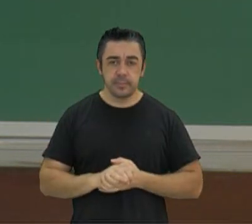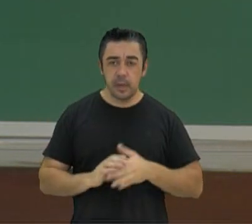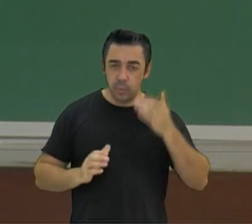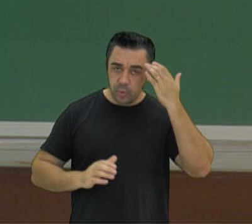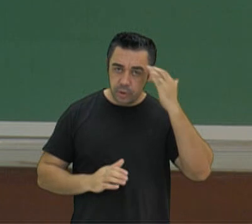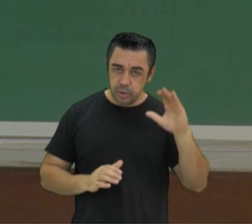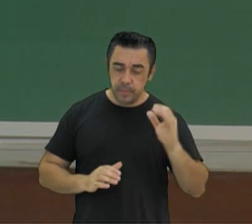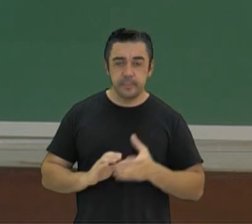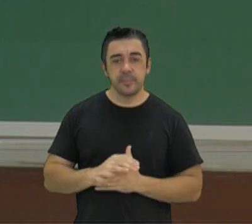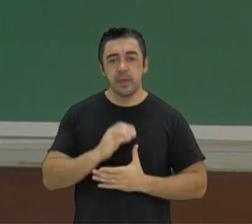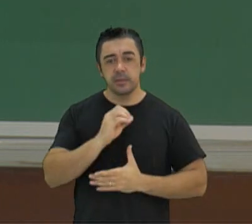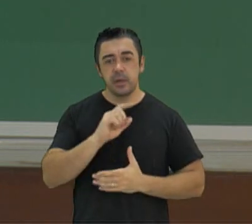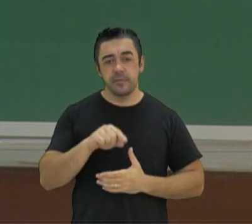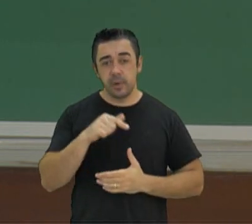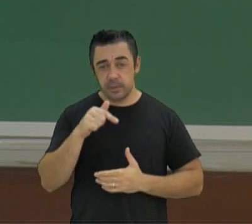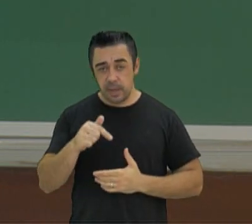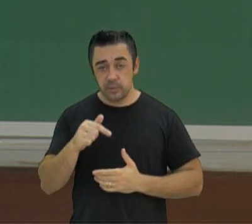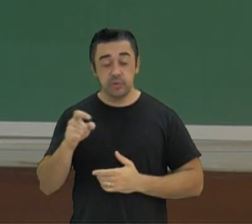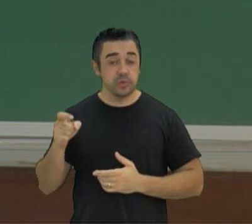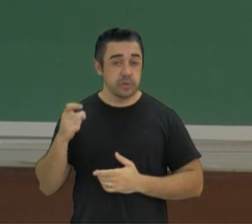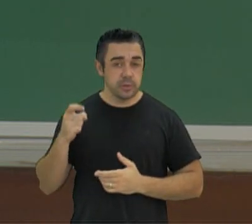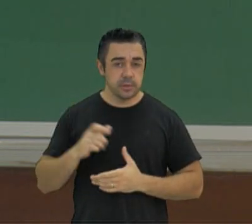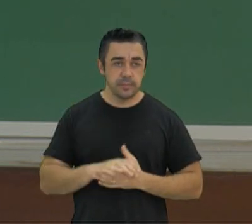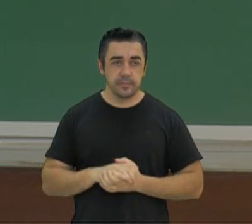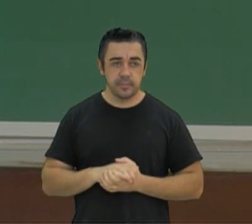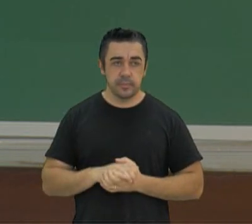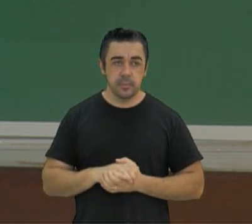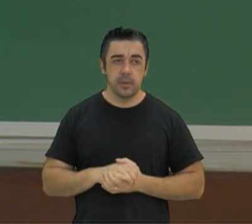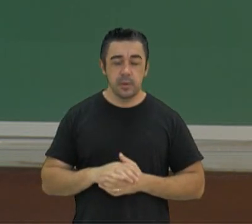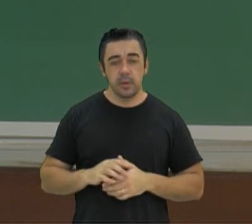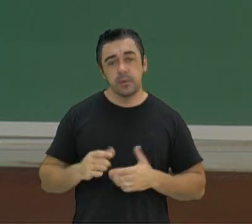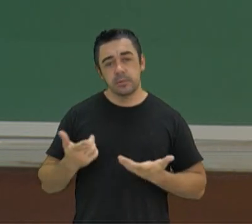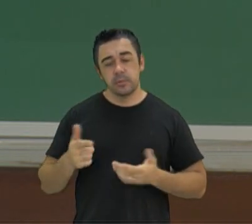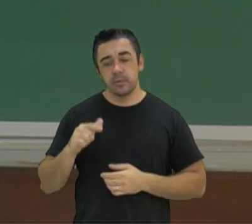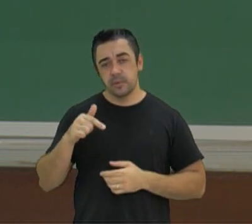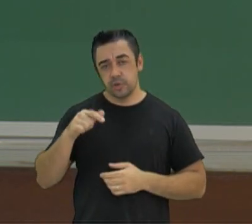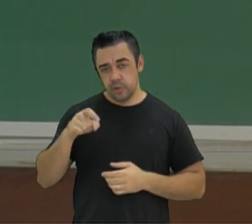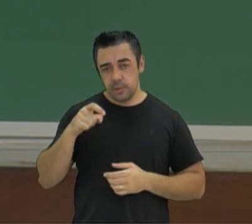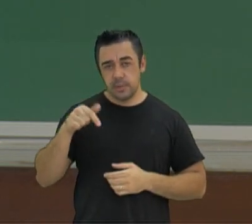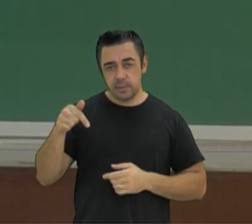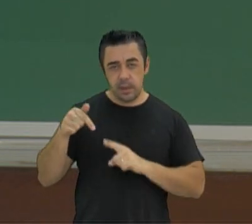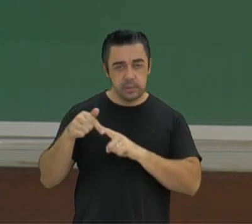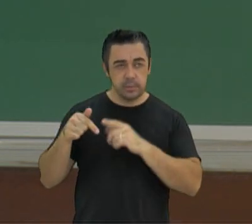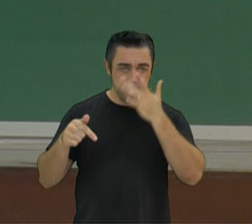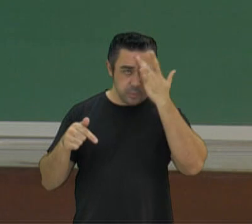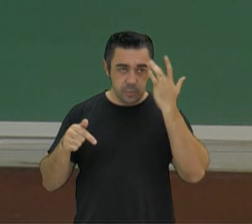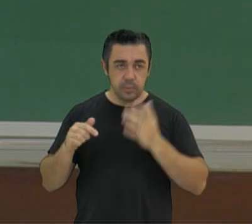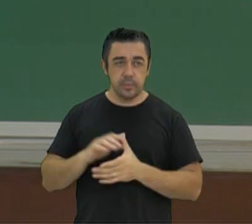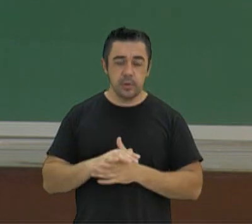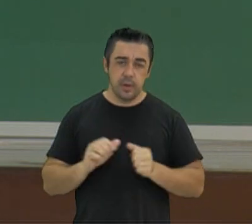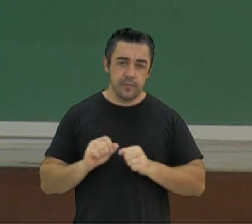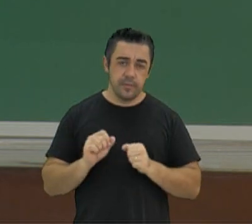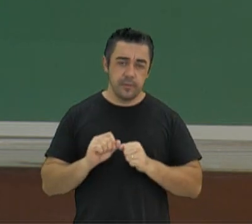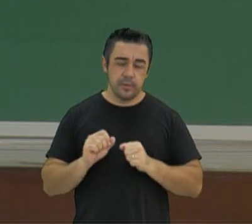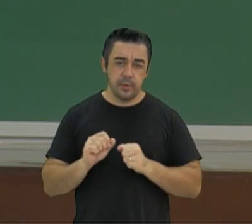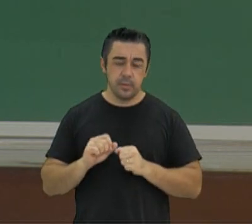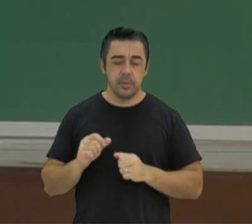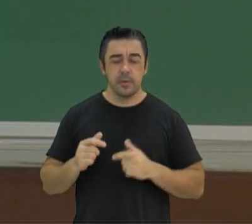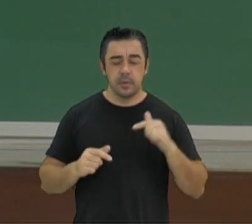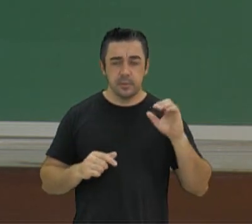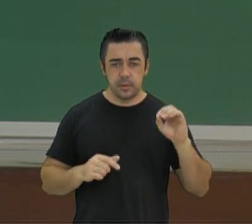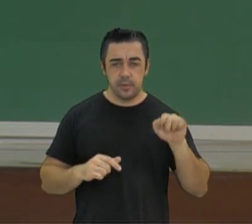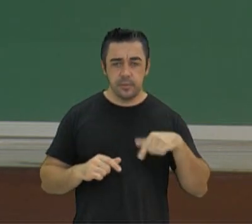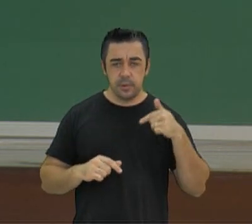Curitiba era 0,7x e o x vale 7, porque eu pedi para 7 pessoas, então nós multiplicamos 0,7